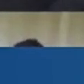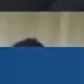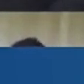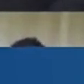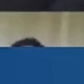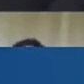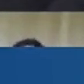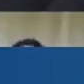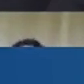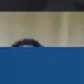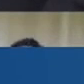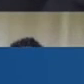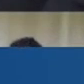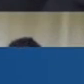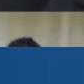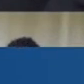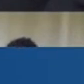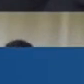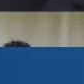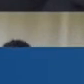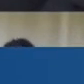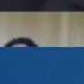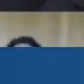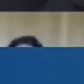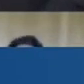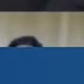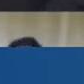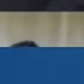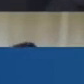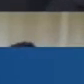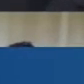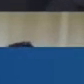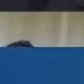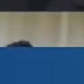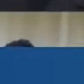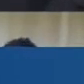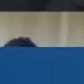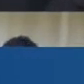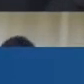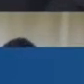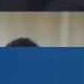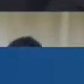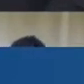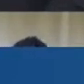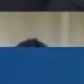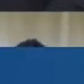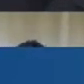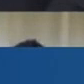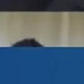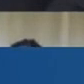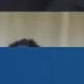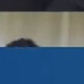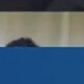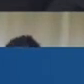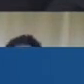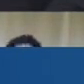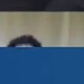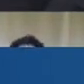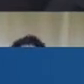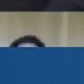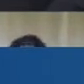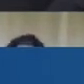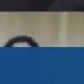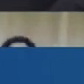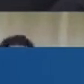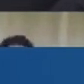senhor Elcio. Nessa colaboração premiada, ele confirma a sua própria